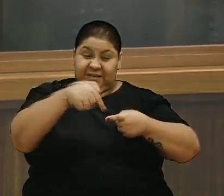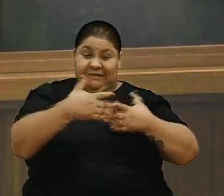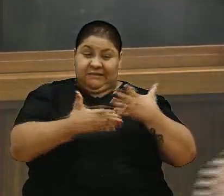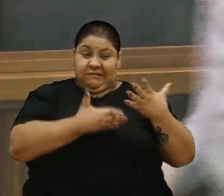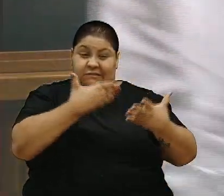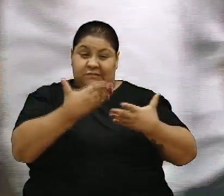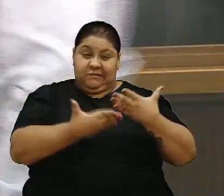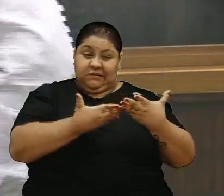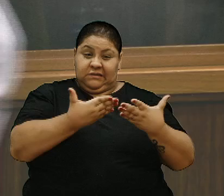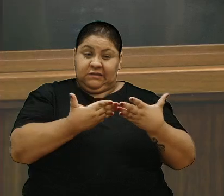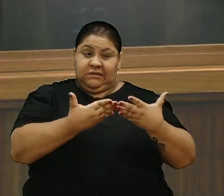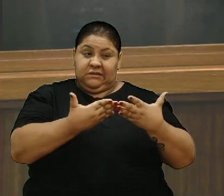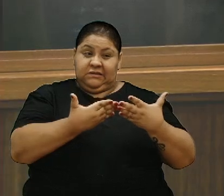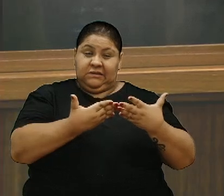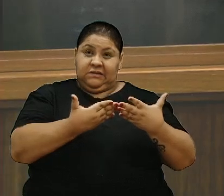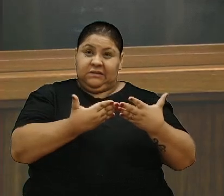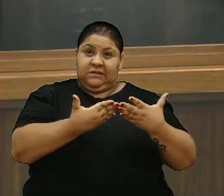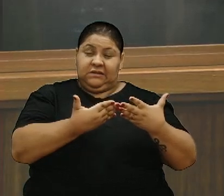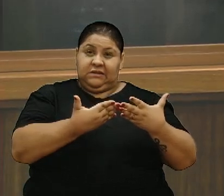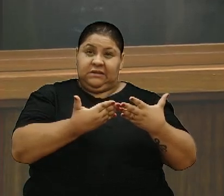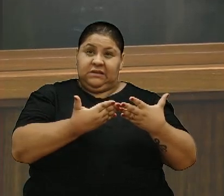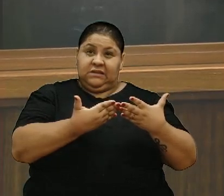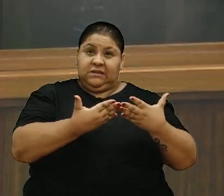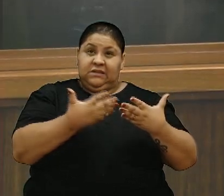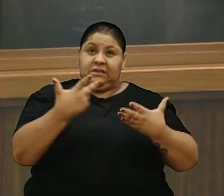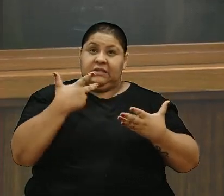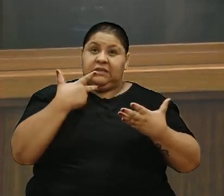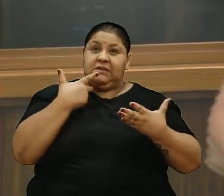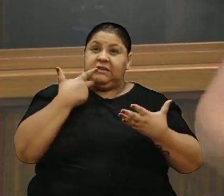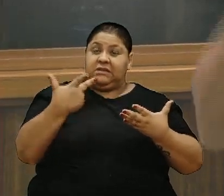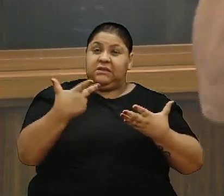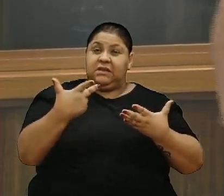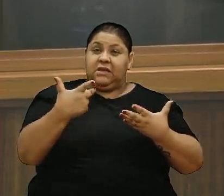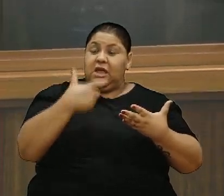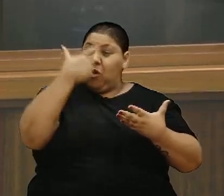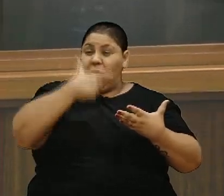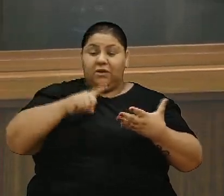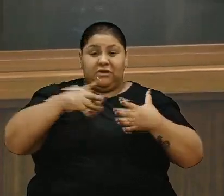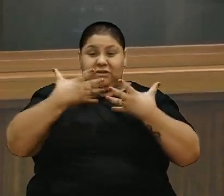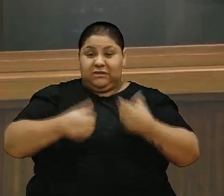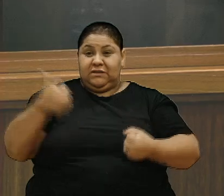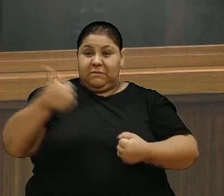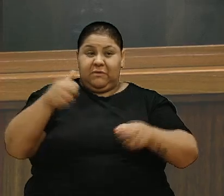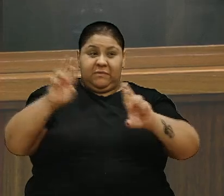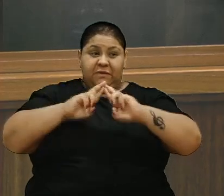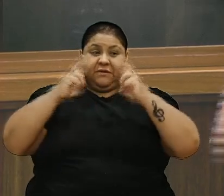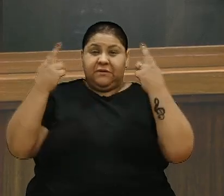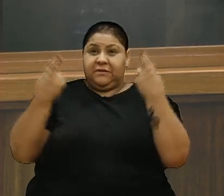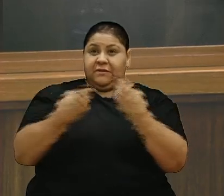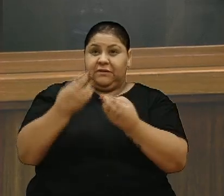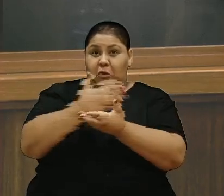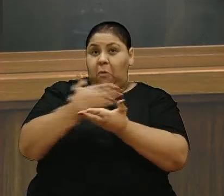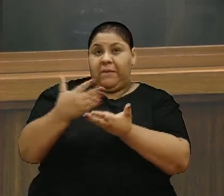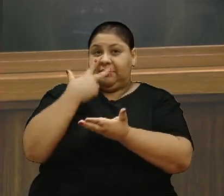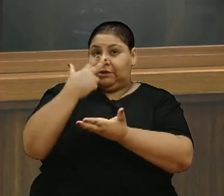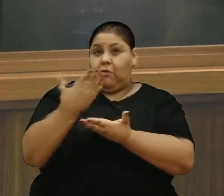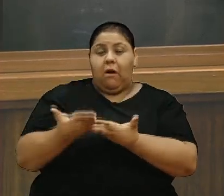de recortar falas, eu acho inadmissível que na primeira sessão da legislatura começa